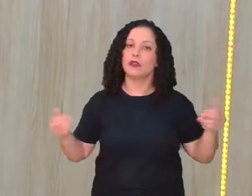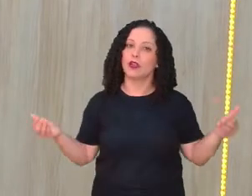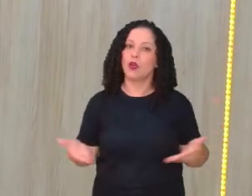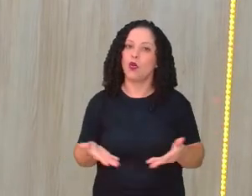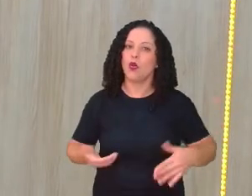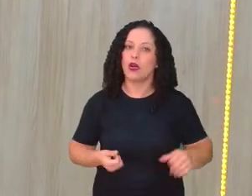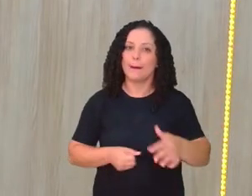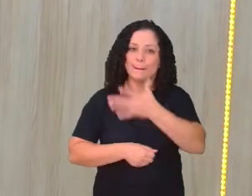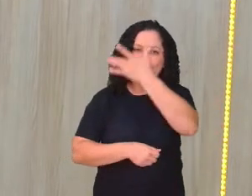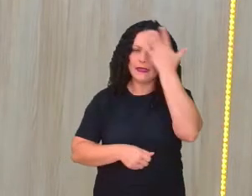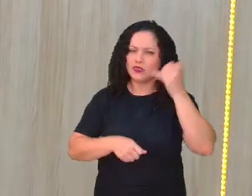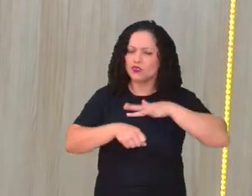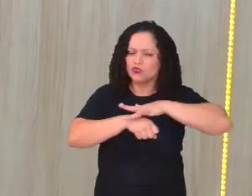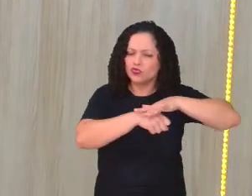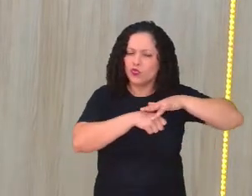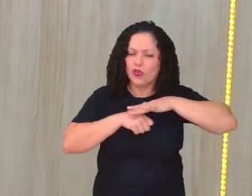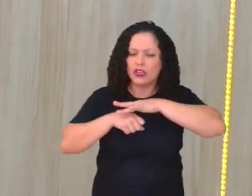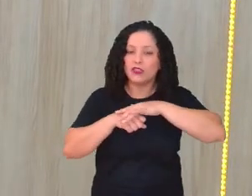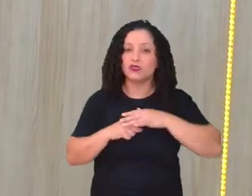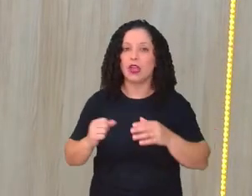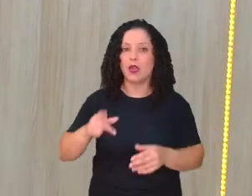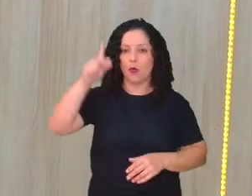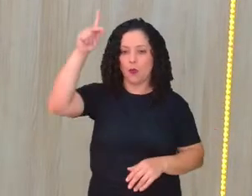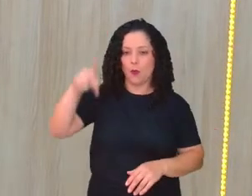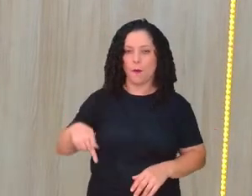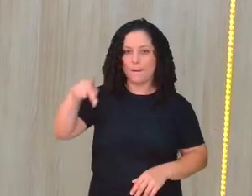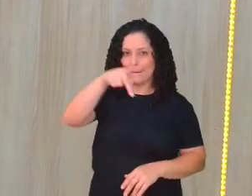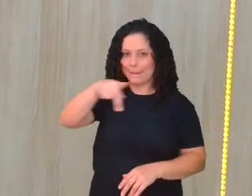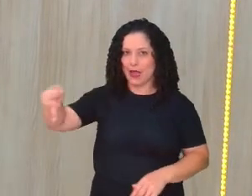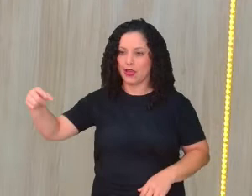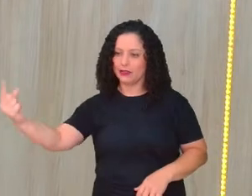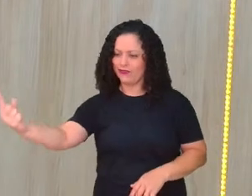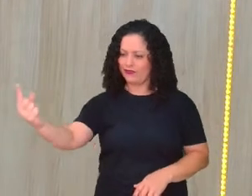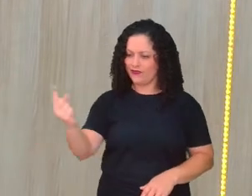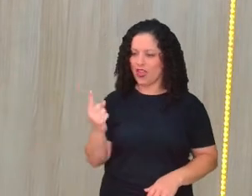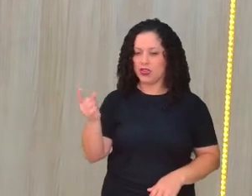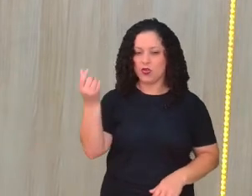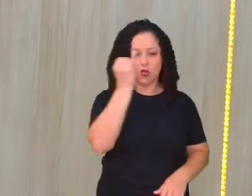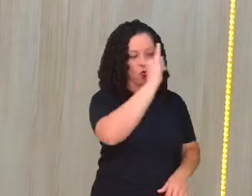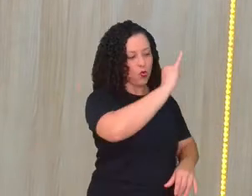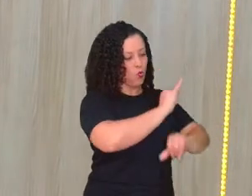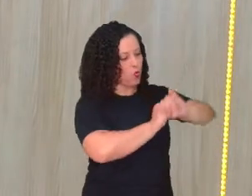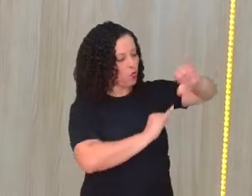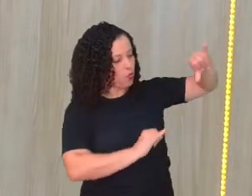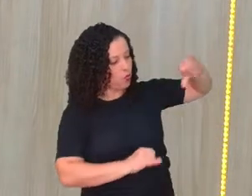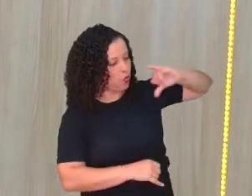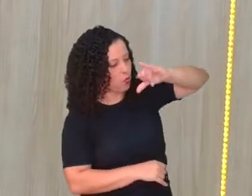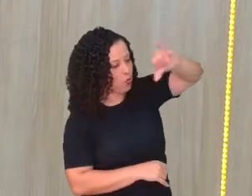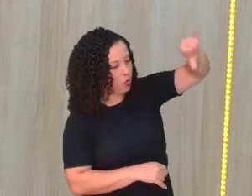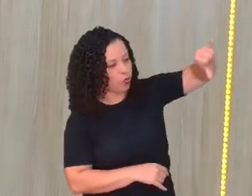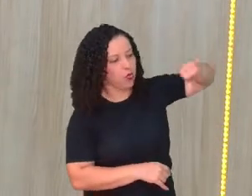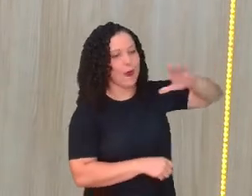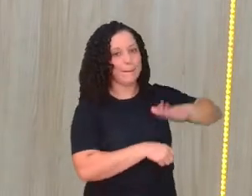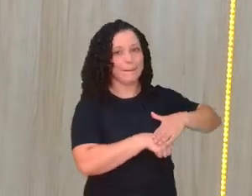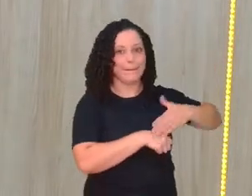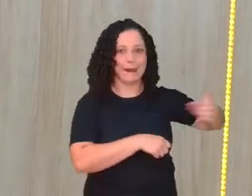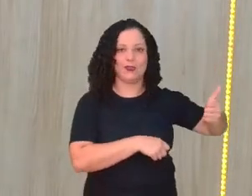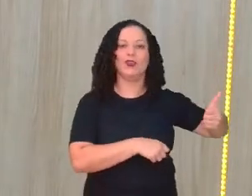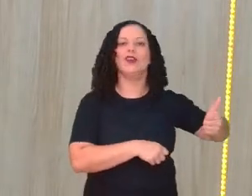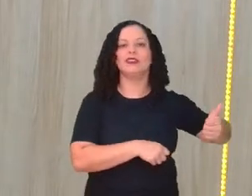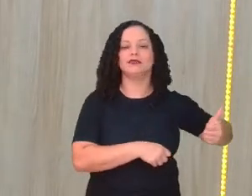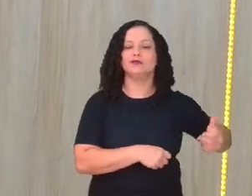dos doentes, né? Com aquela ideia de que ele vai lá ungir para que o camarada venha melhorar, né? Então, para